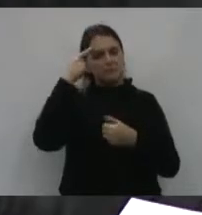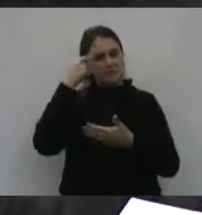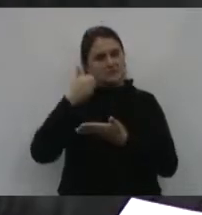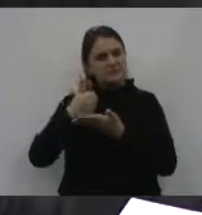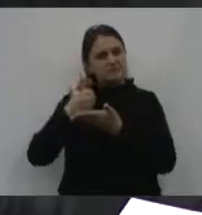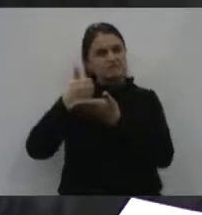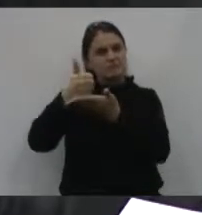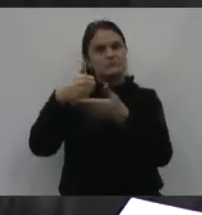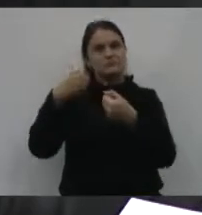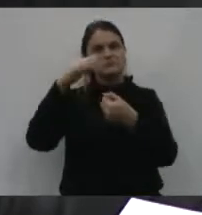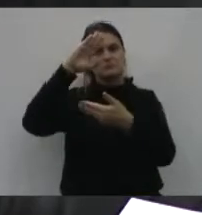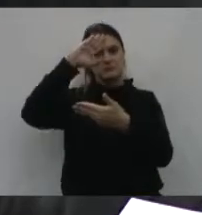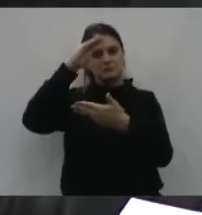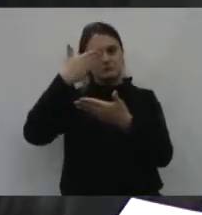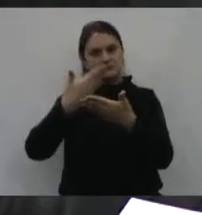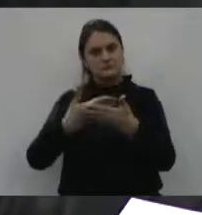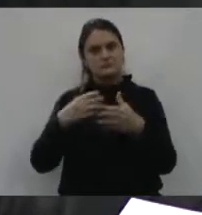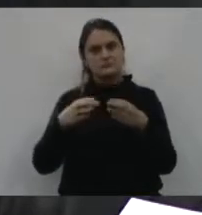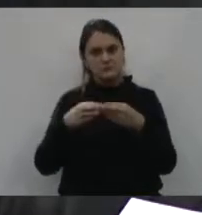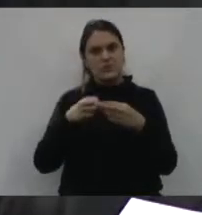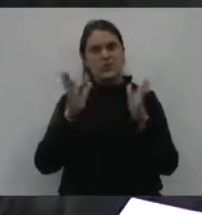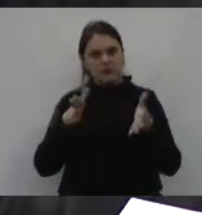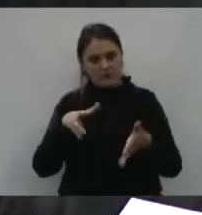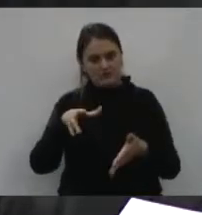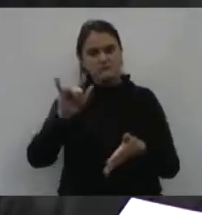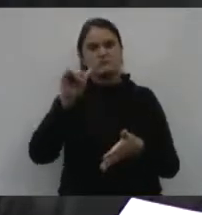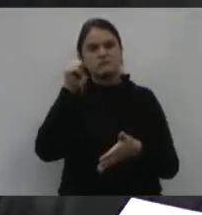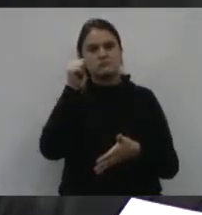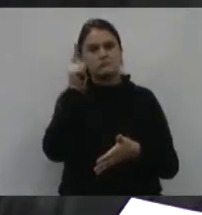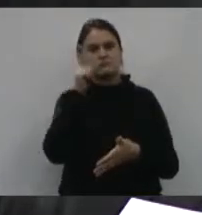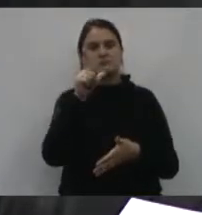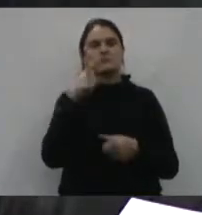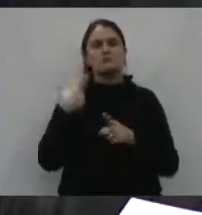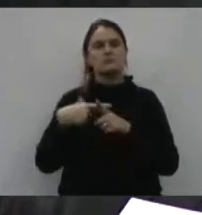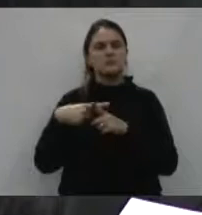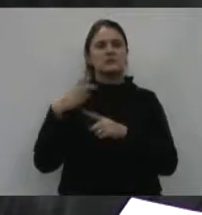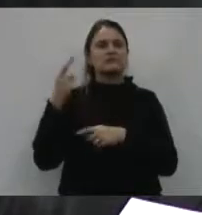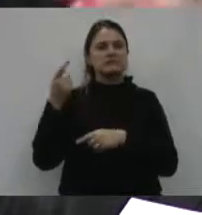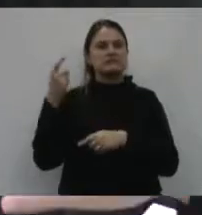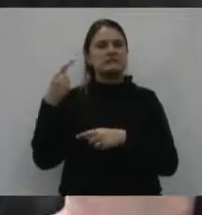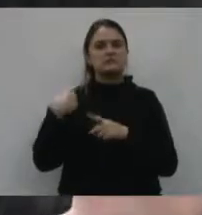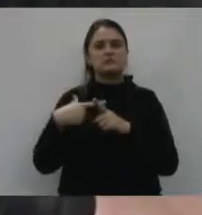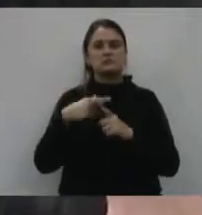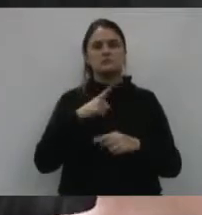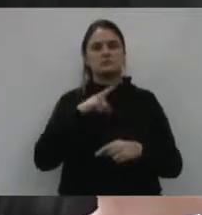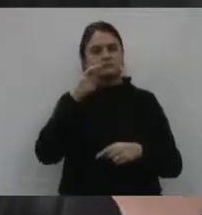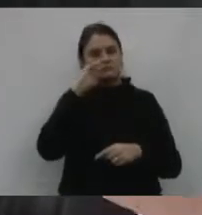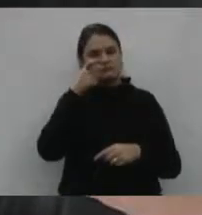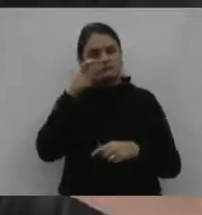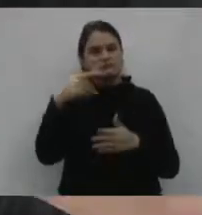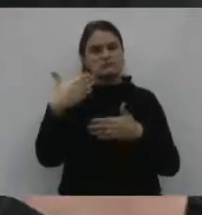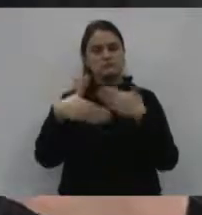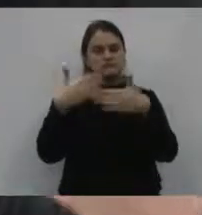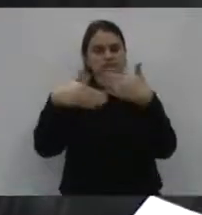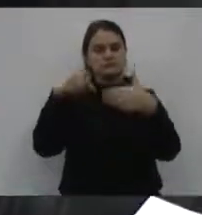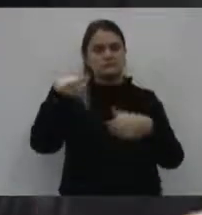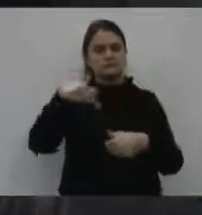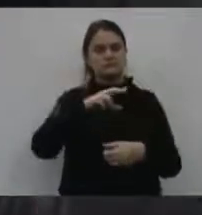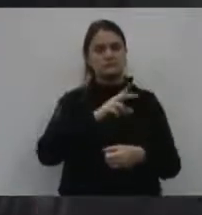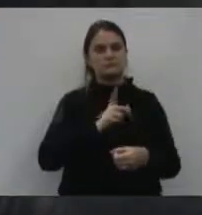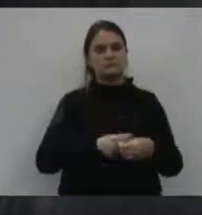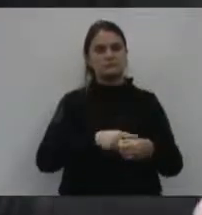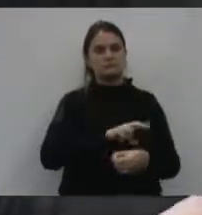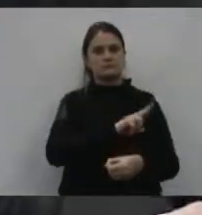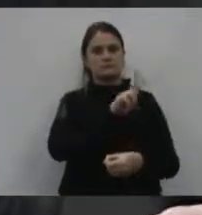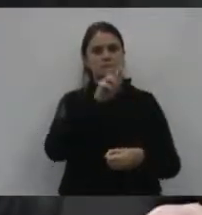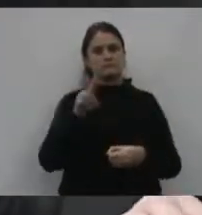que pensar à frente e acreditar nessa equipe que dessa vez sai, porque há muitos interesses por trás do desenvolvimento para que a